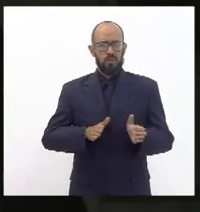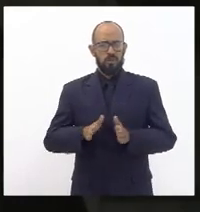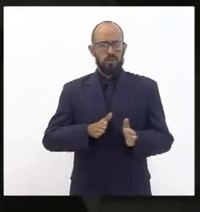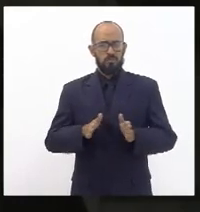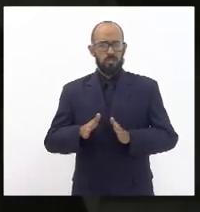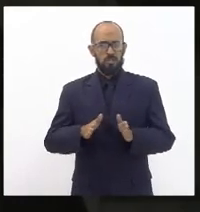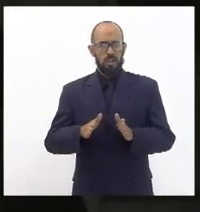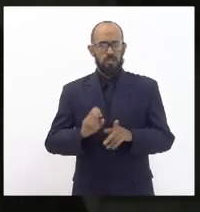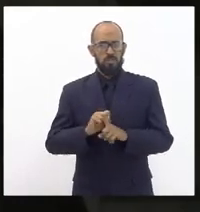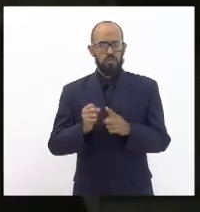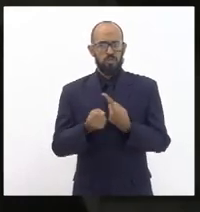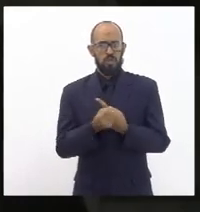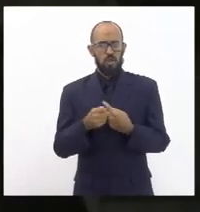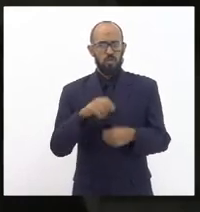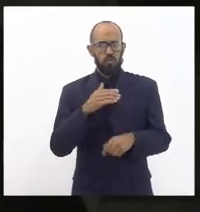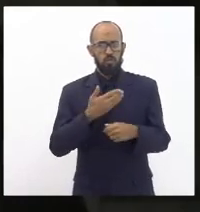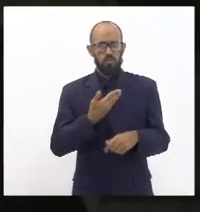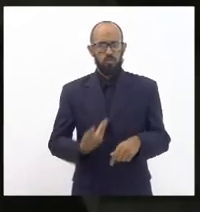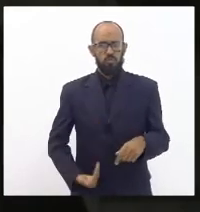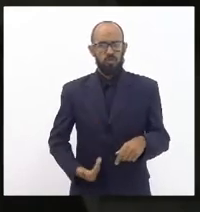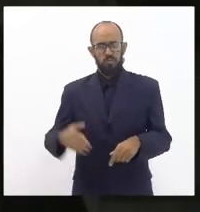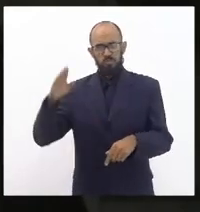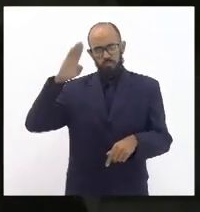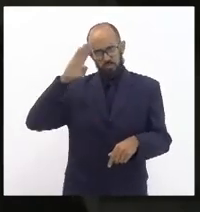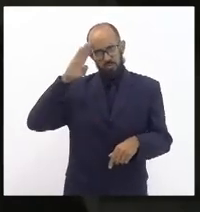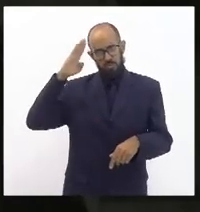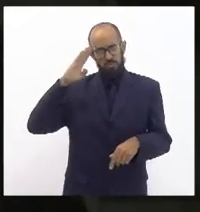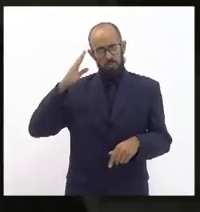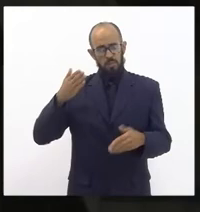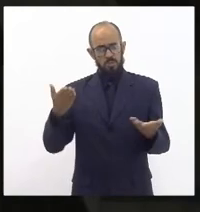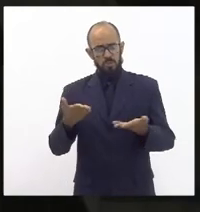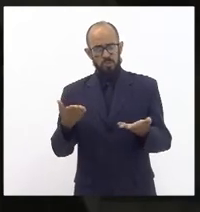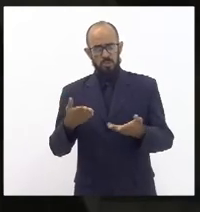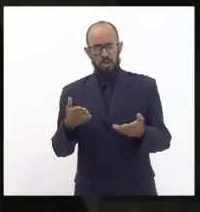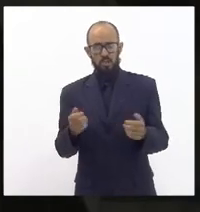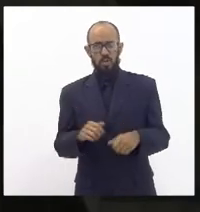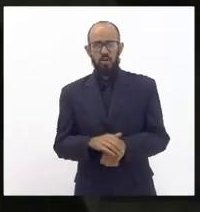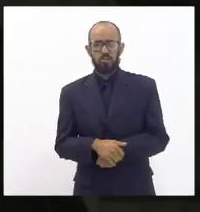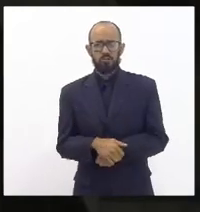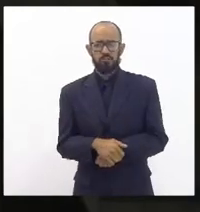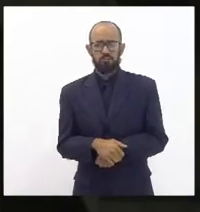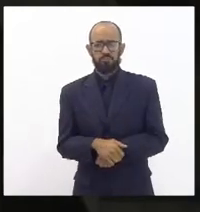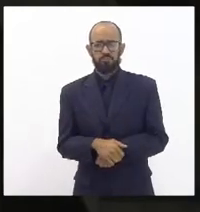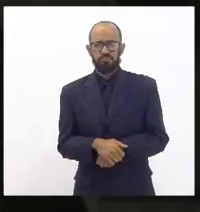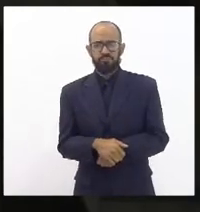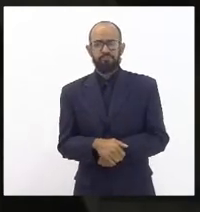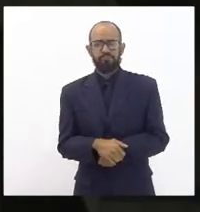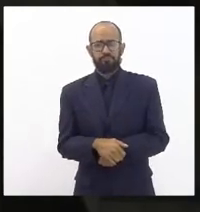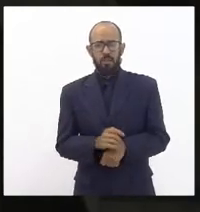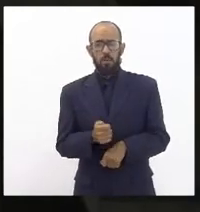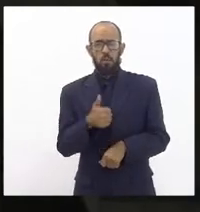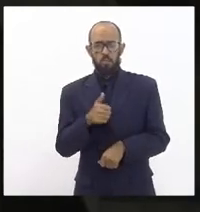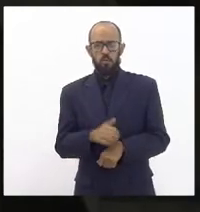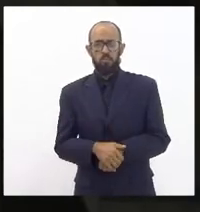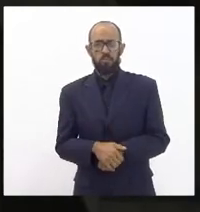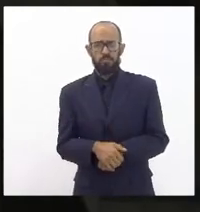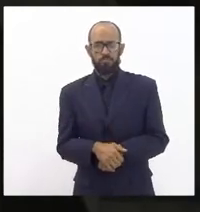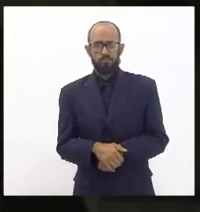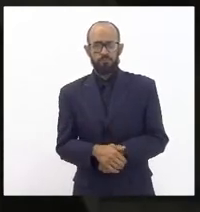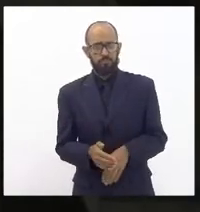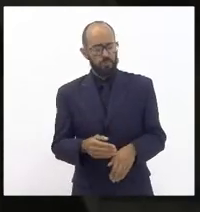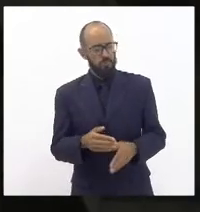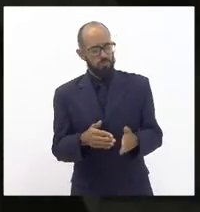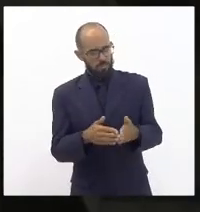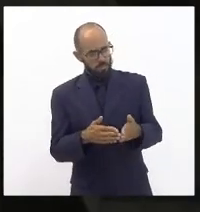dos governos principalmente desde que está aí é muito pequeno Qual seu da parte a vossa